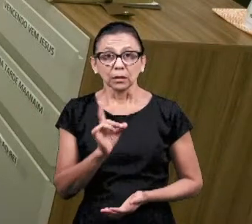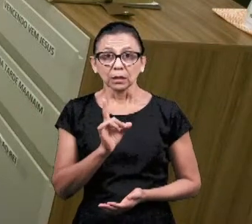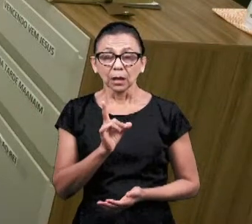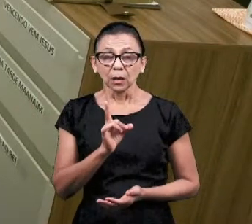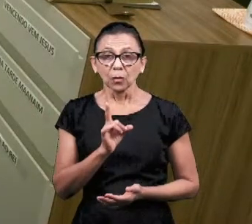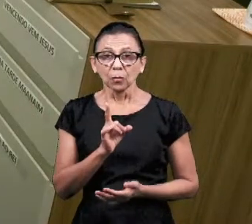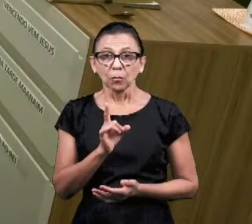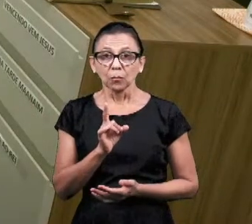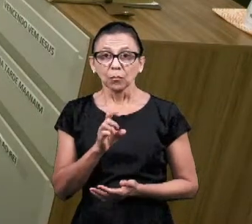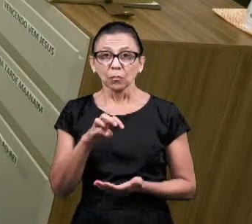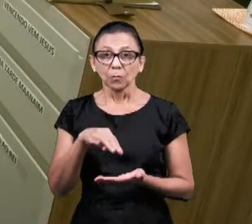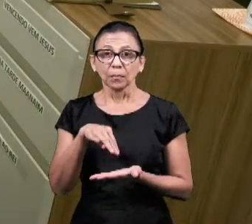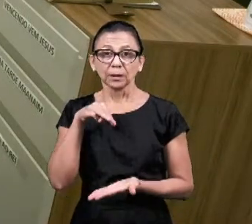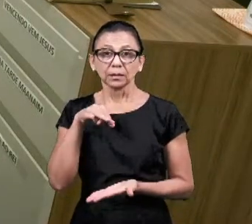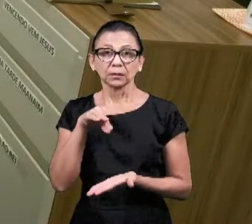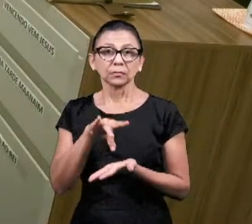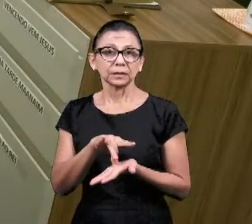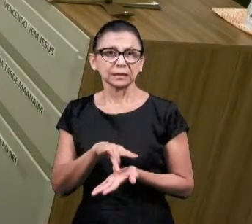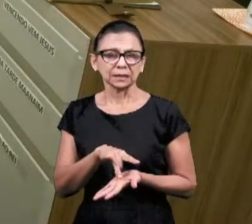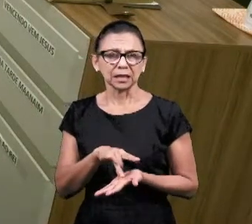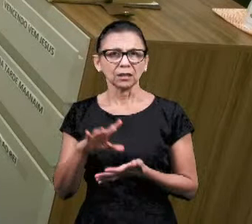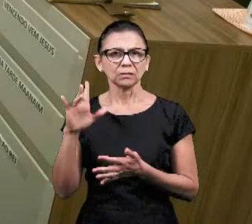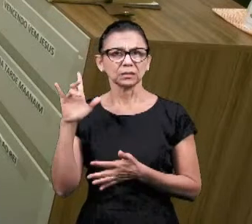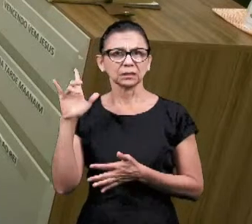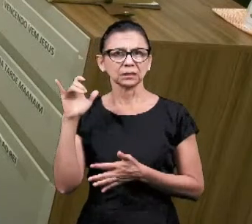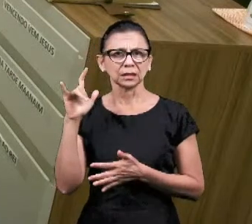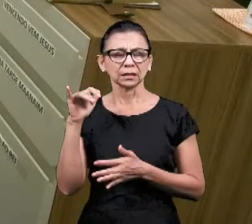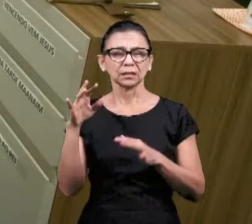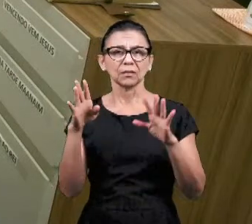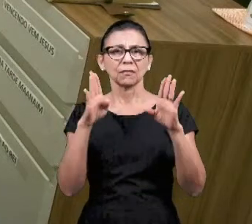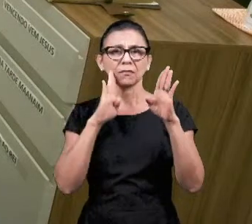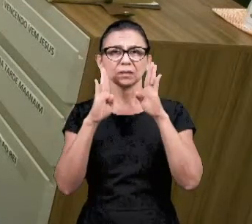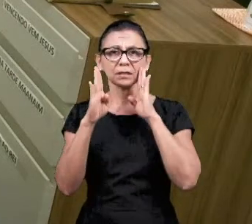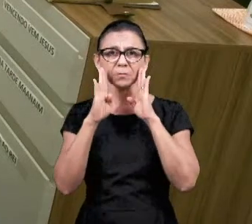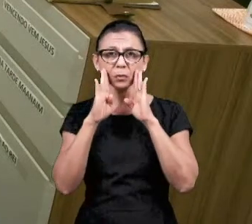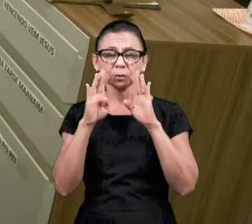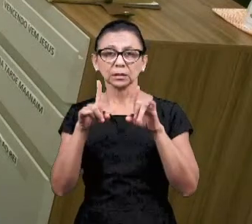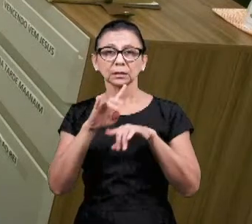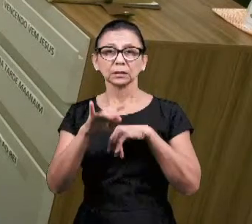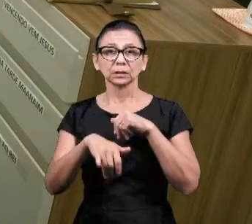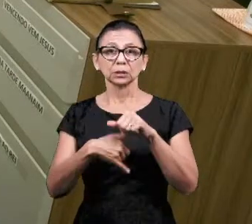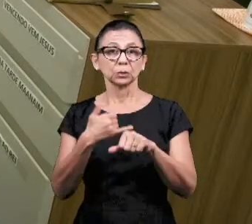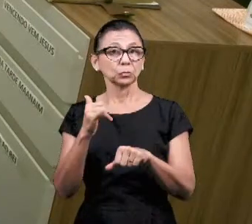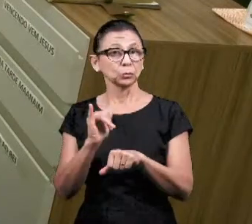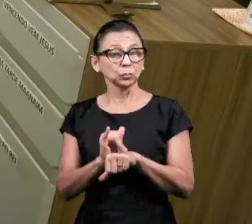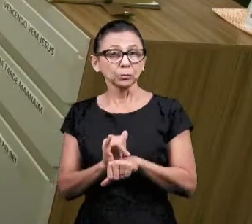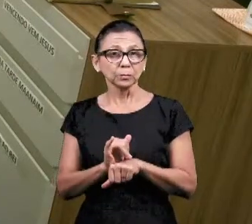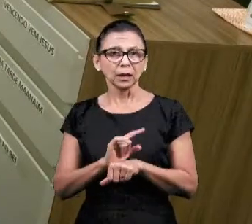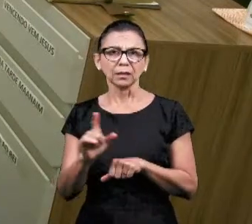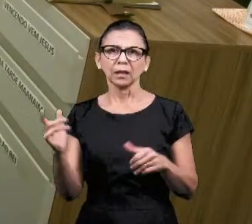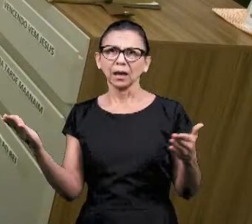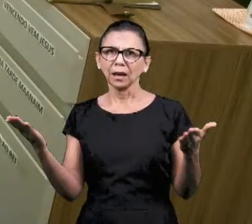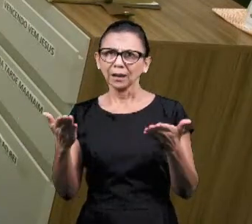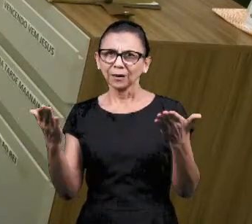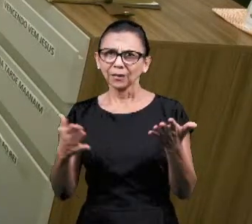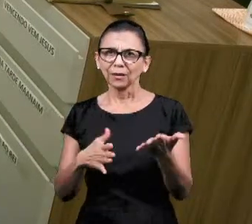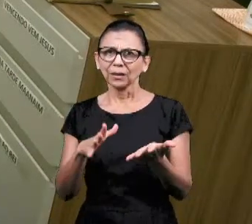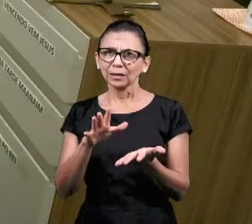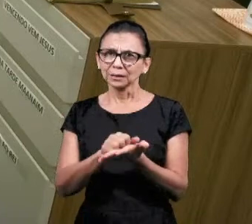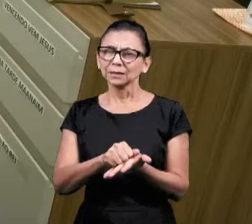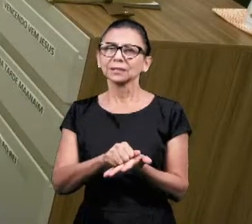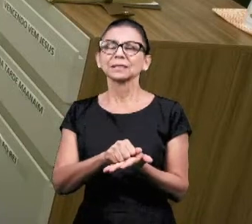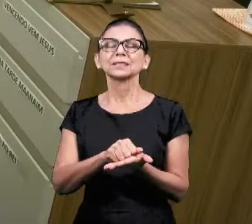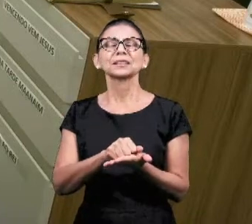Igreja Cristã Maranata, no Instagram, no Facebook, também no YouTube, se inscreva. Você que está no YouTube, se